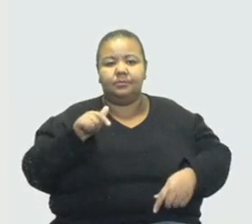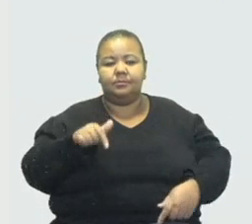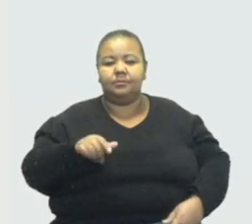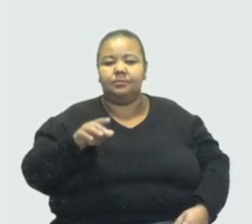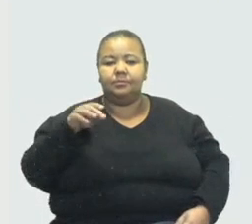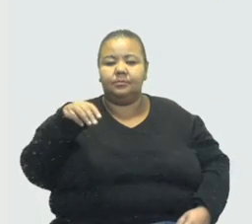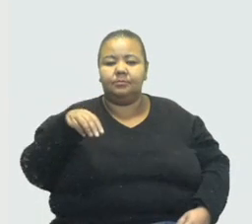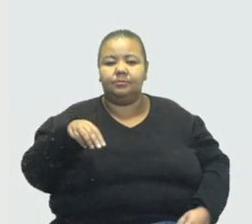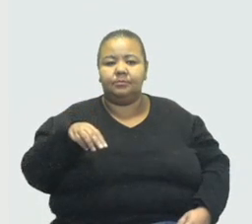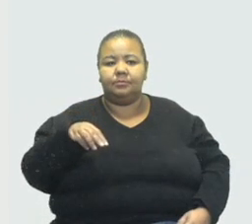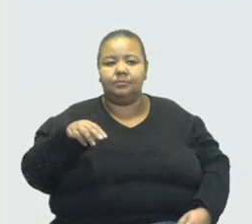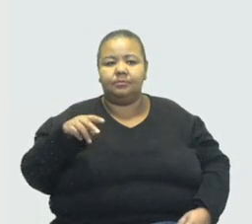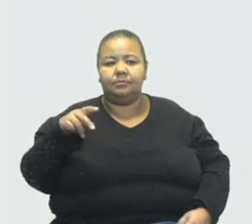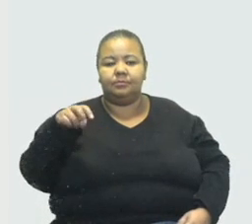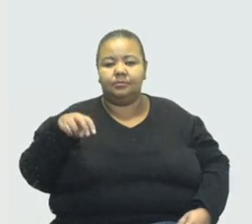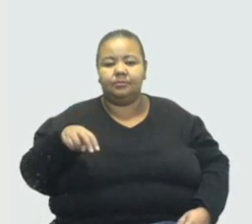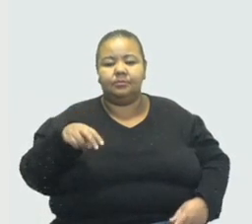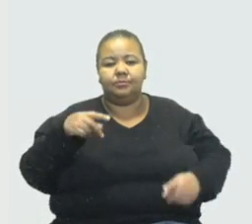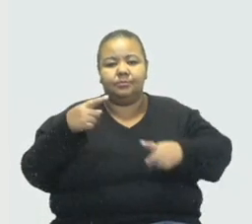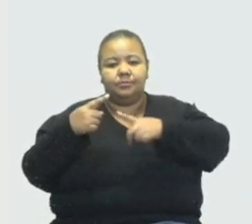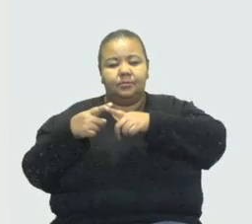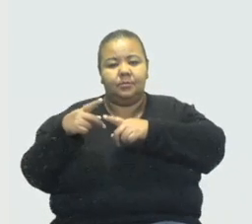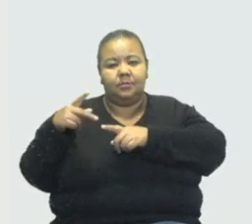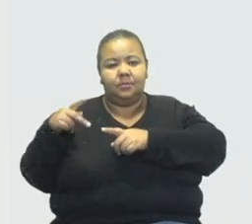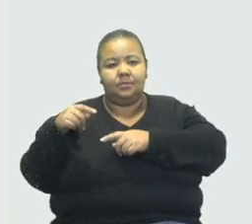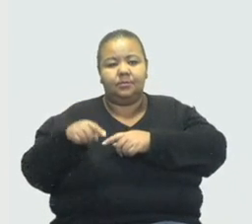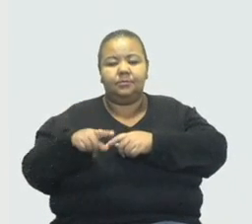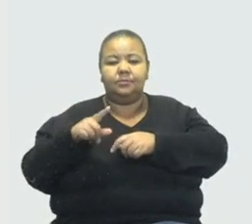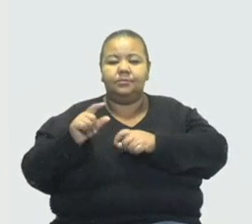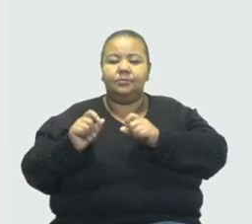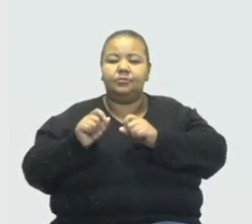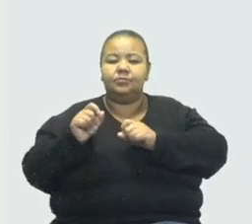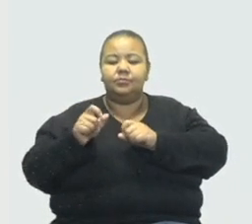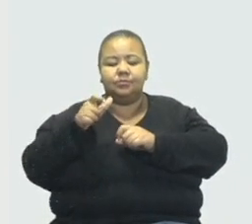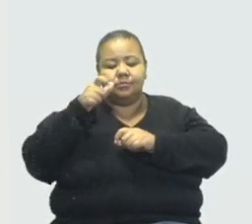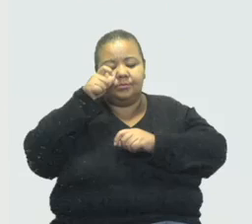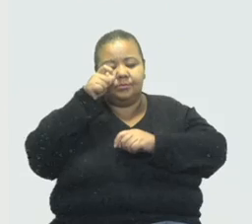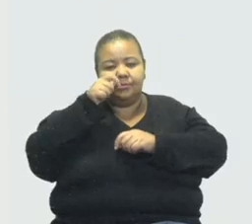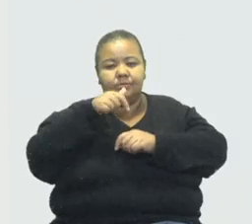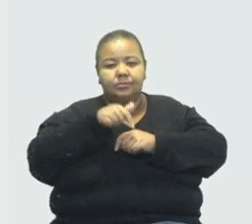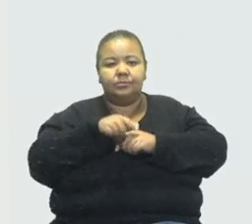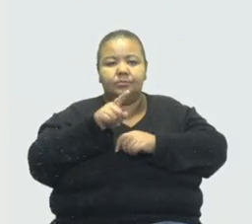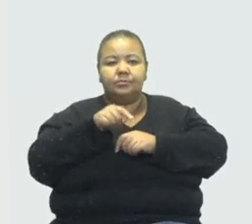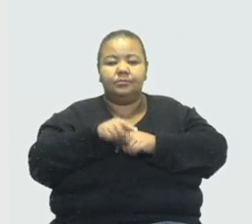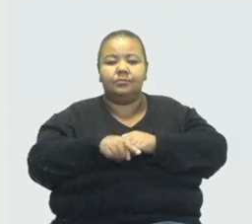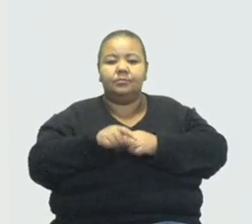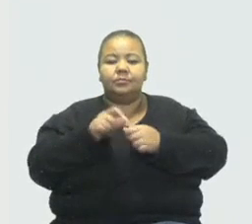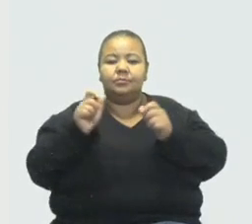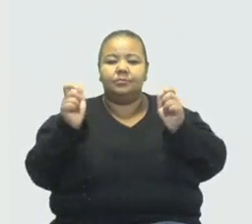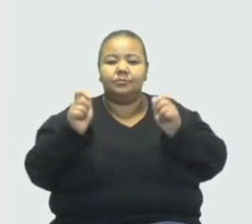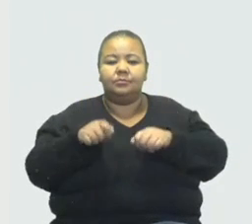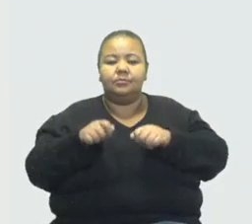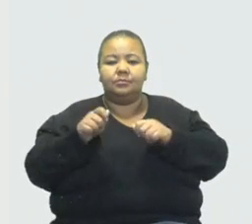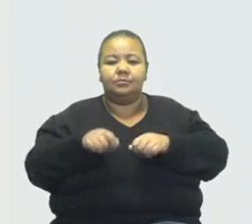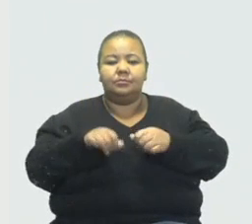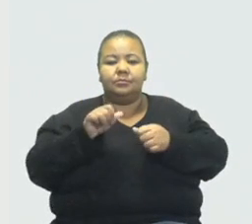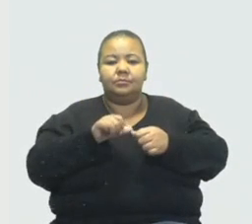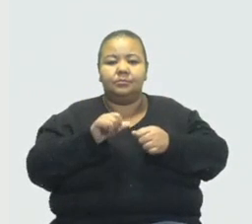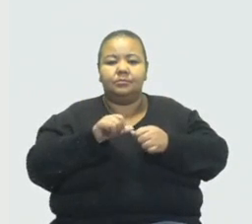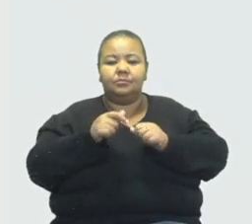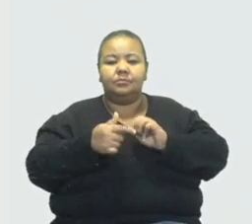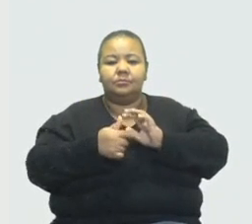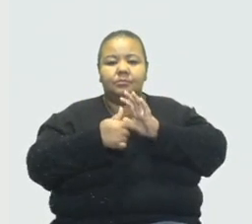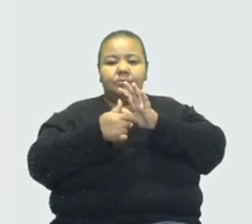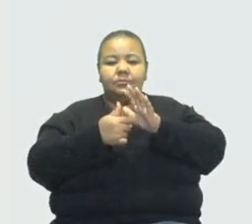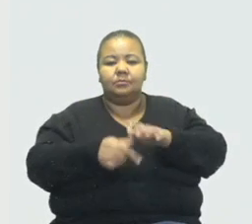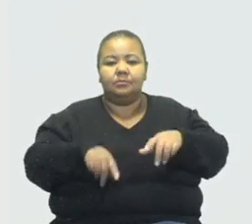tem ordem N por P. O que nós temos que verificar para ver se vai ser possível efetuar o produto dessas